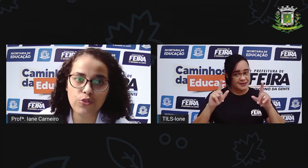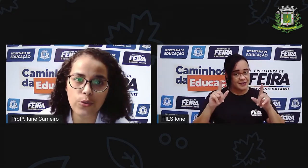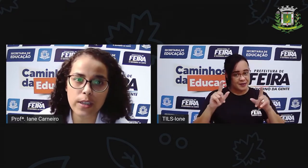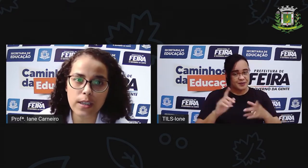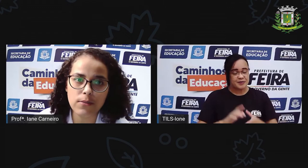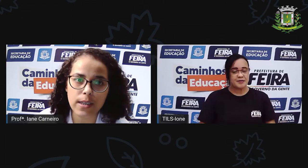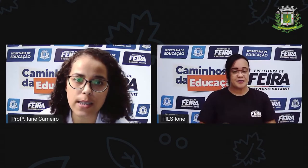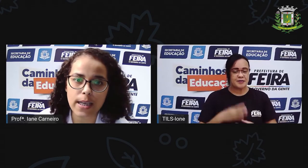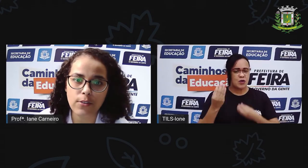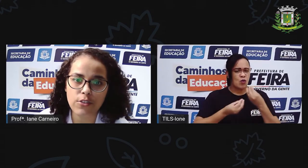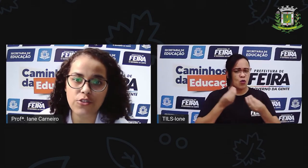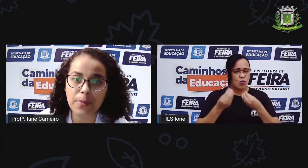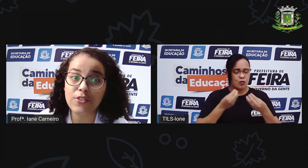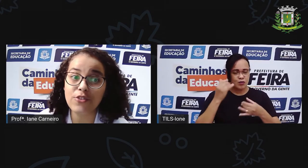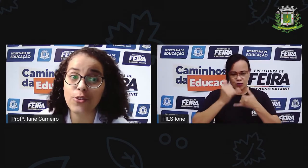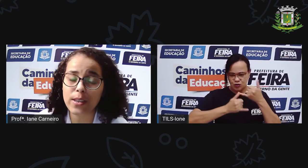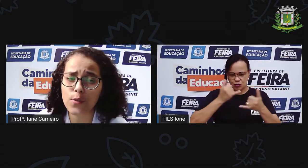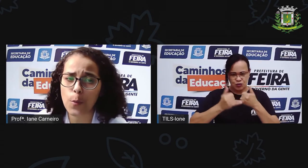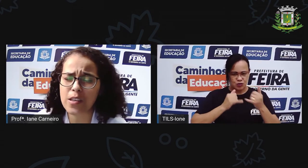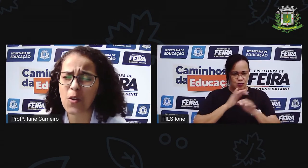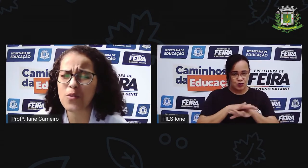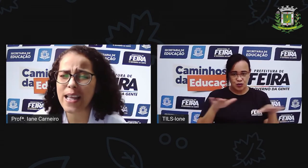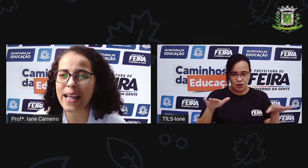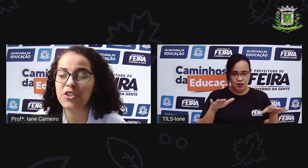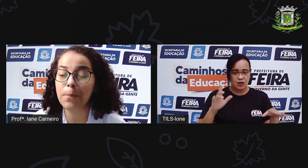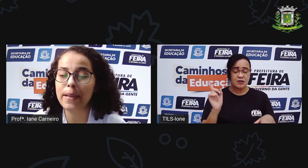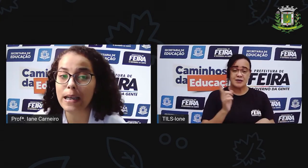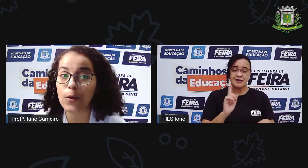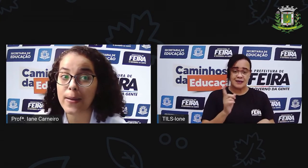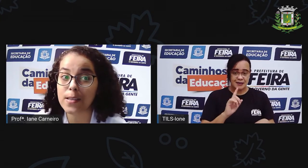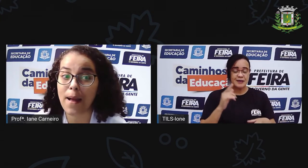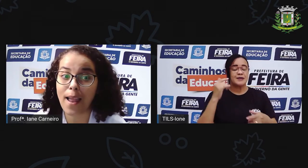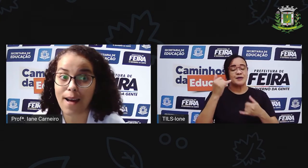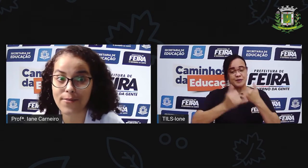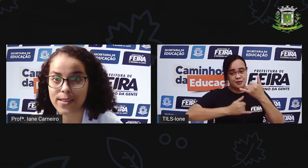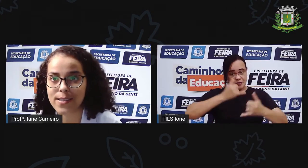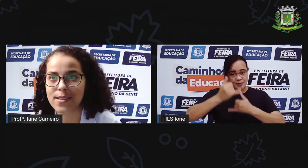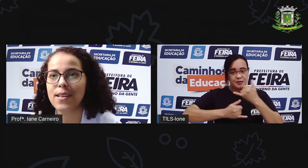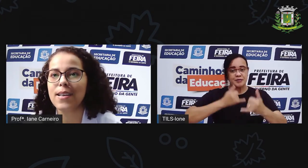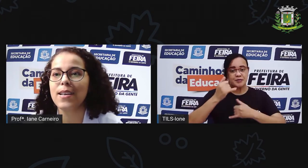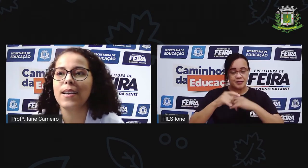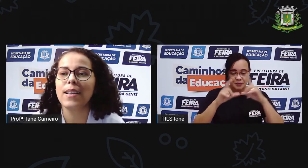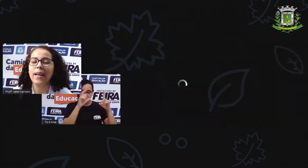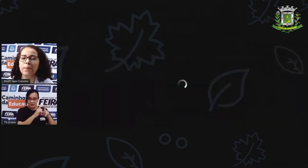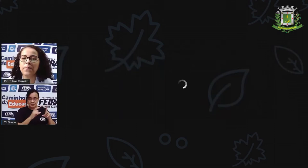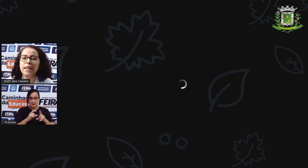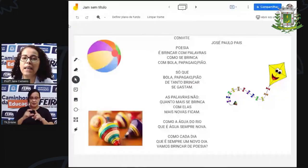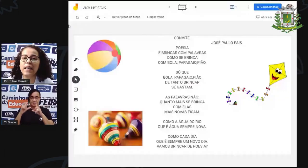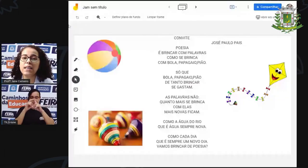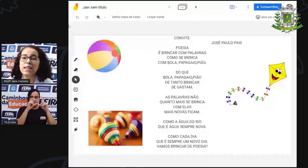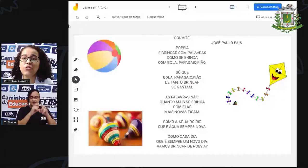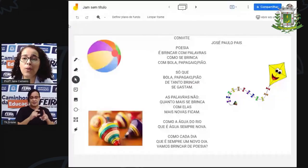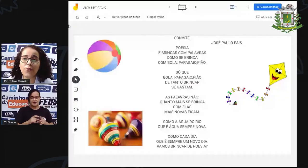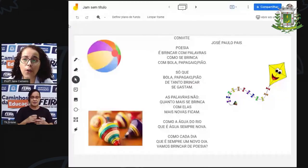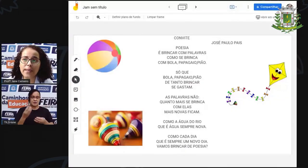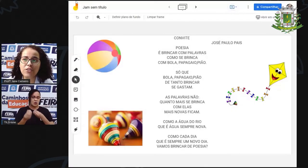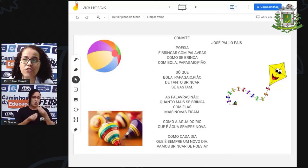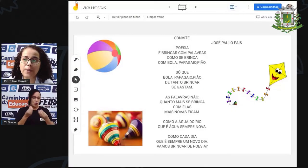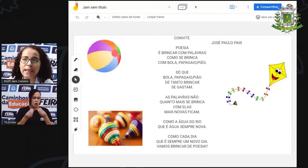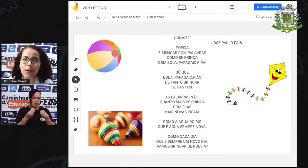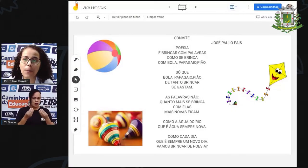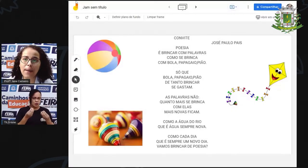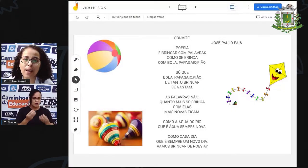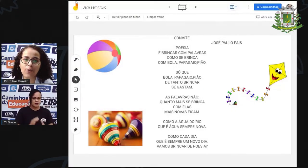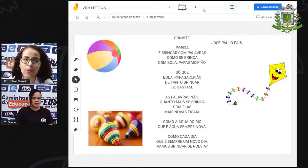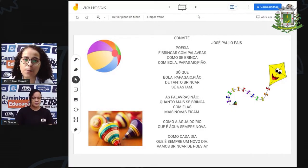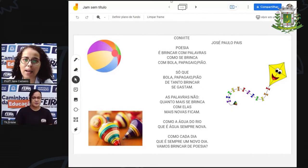Com o jogo, não Tá certo? A gente brinca de outra forma E como será que a gente brinca Com as palavras? Né? Existe uma forma De a